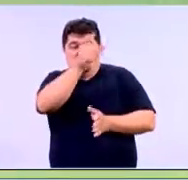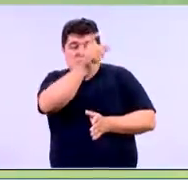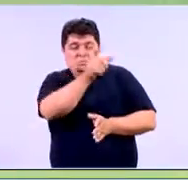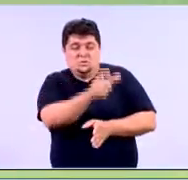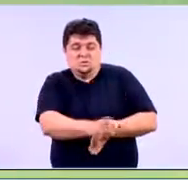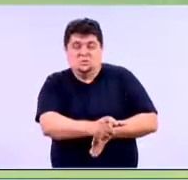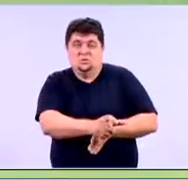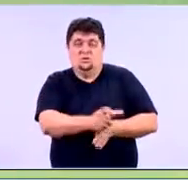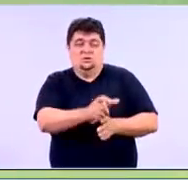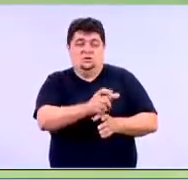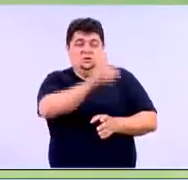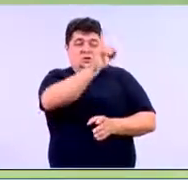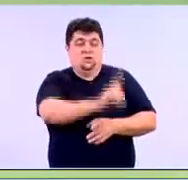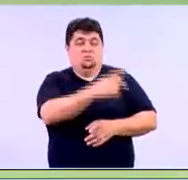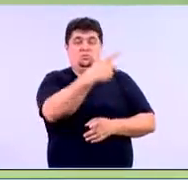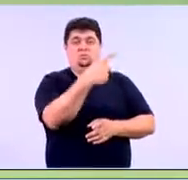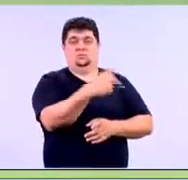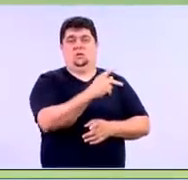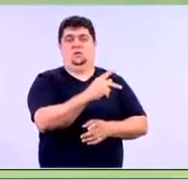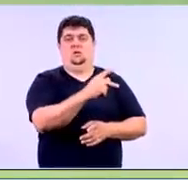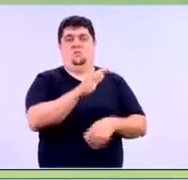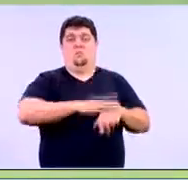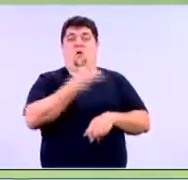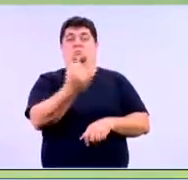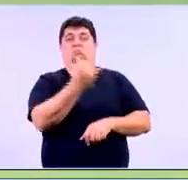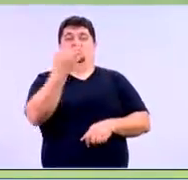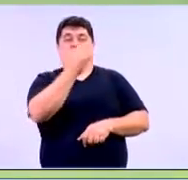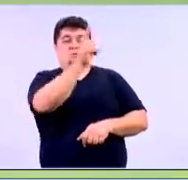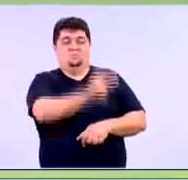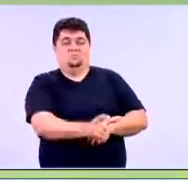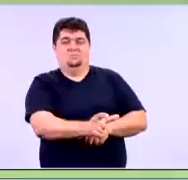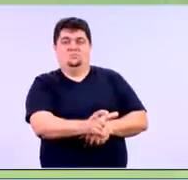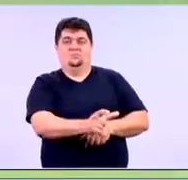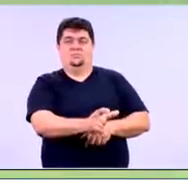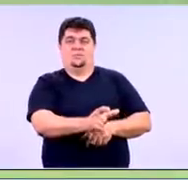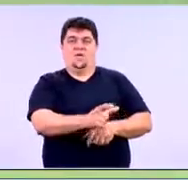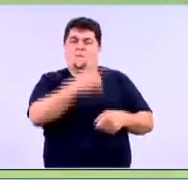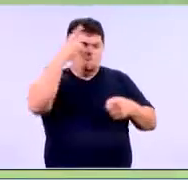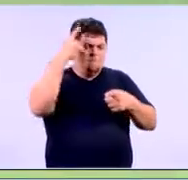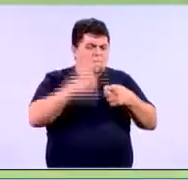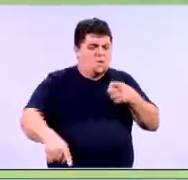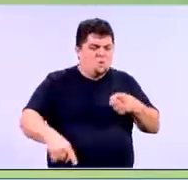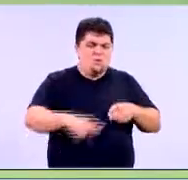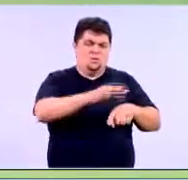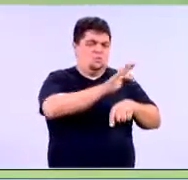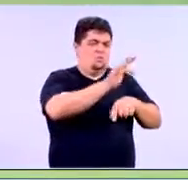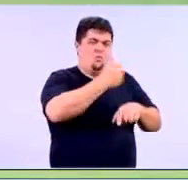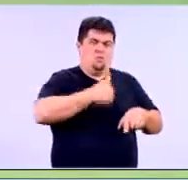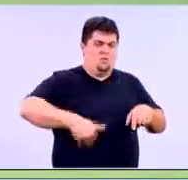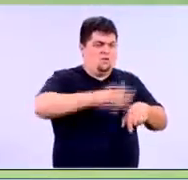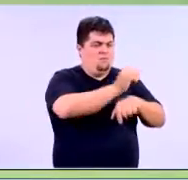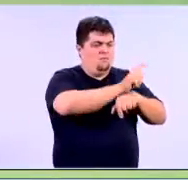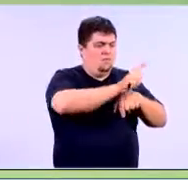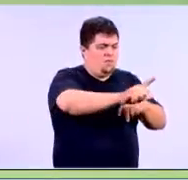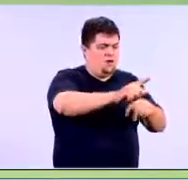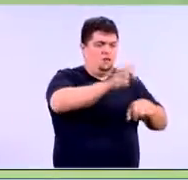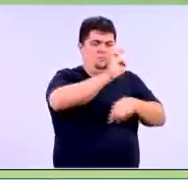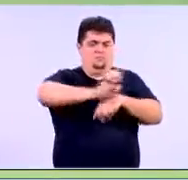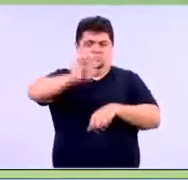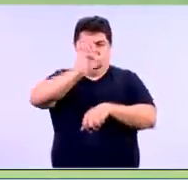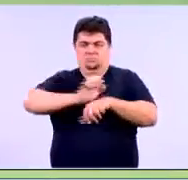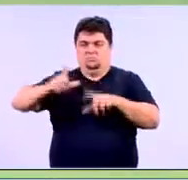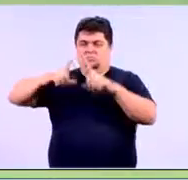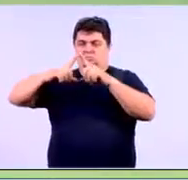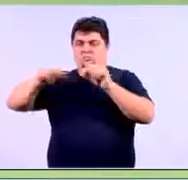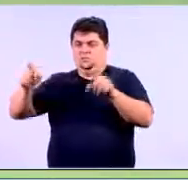contribuinte. Esse é o mais importante na nossa matéria. É vedado à União, ou seja, é proibido à União, aos Estados, ao Distrito